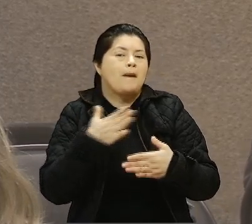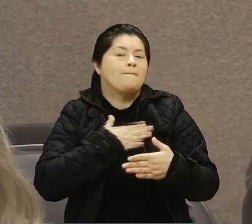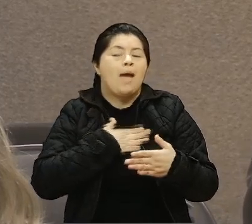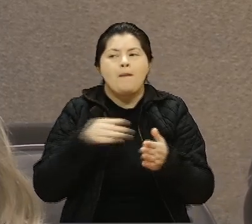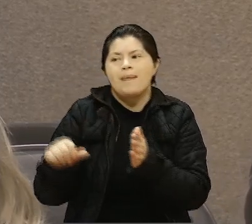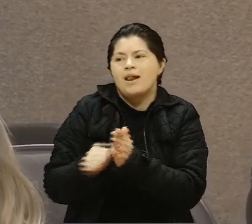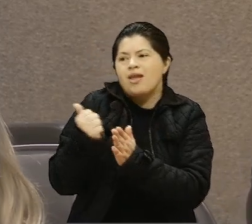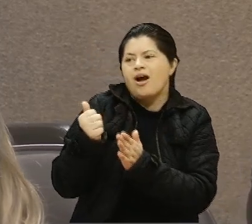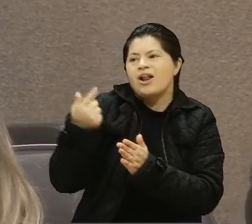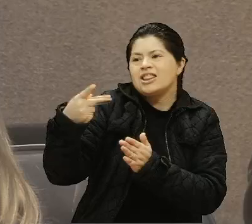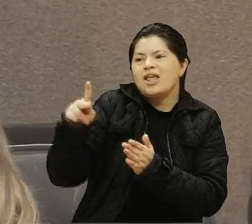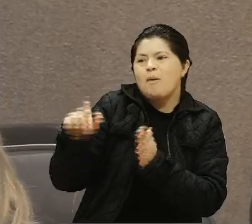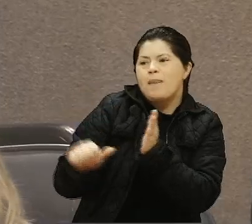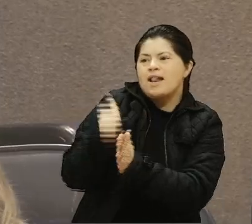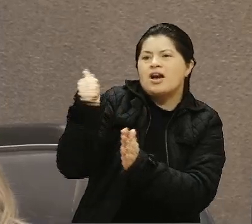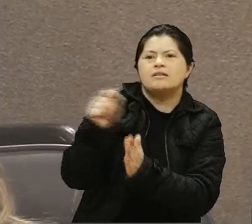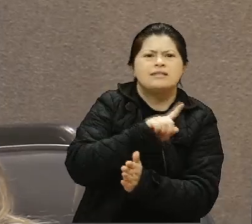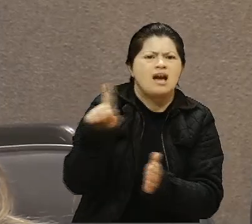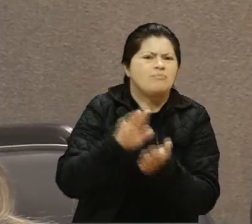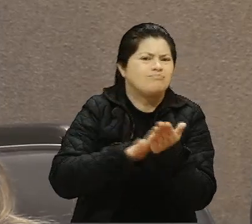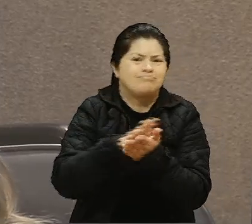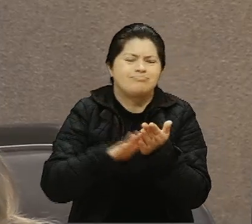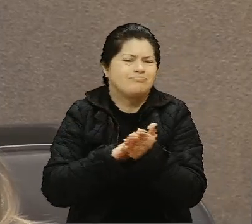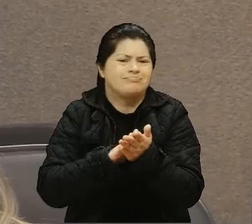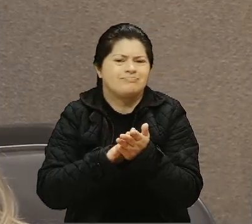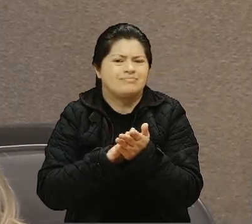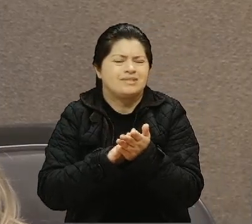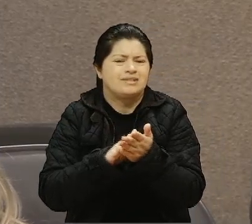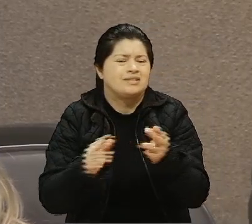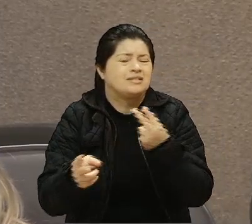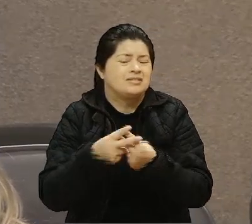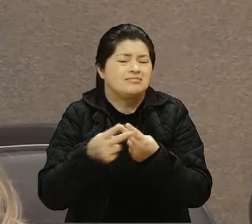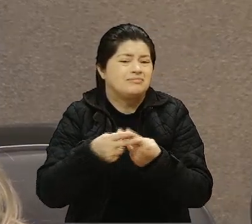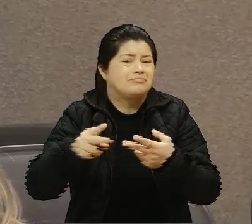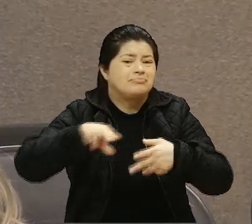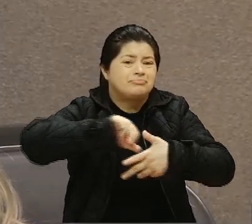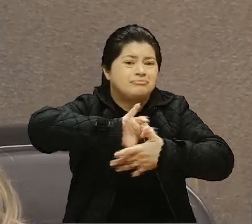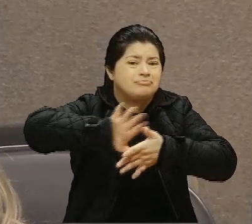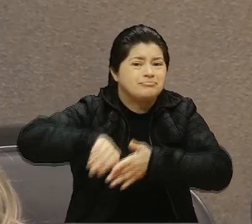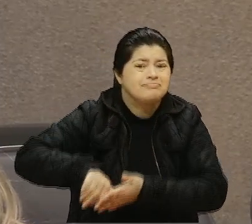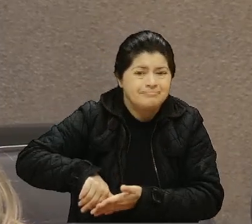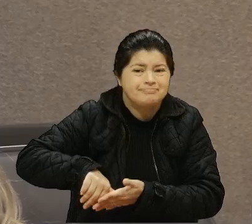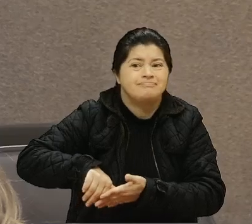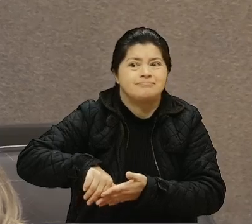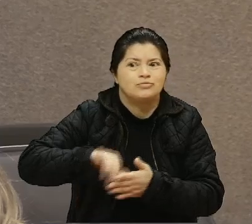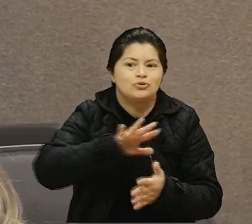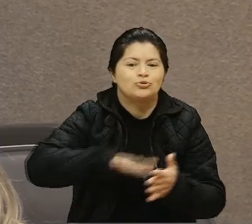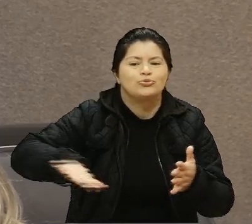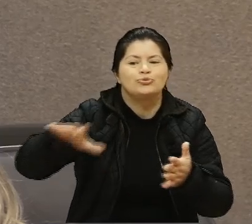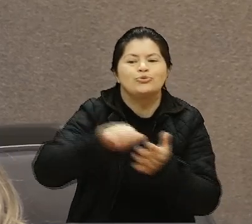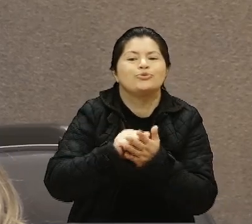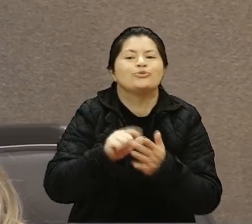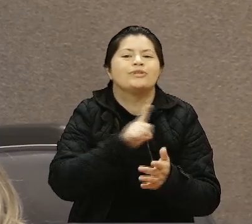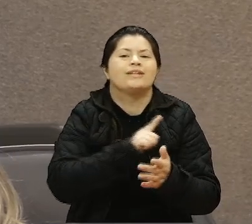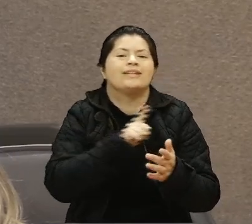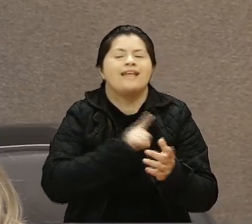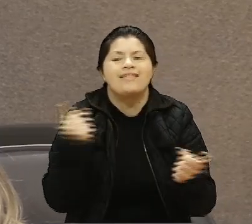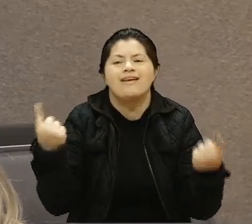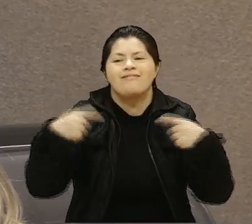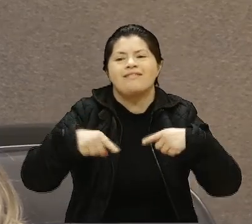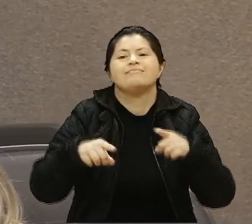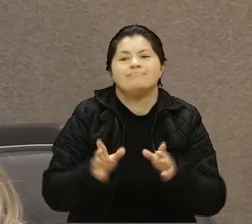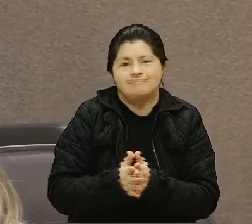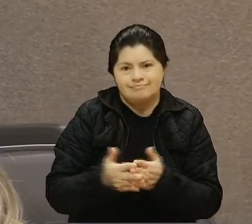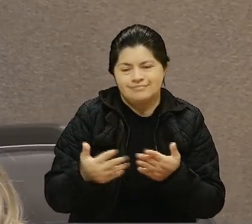teu é melhor. Não, ninguém é melhor. Bandido bom é bandido preso, desde que todos tenham direito à sua defesa. Agora,